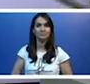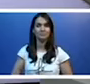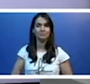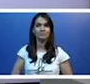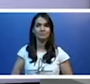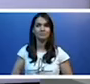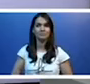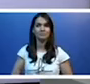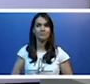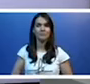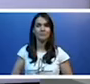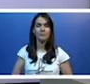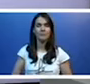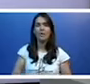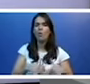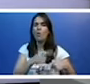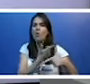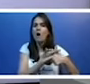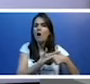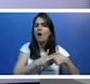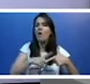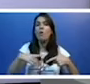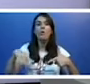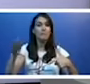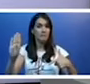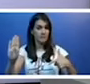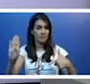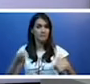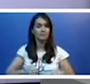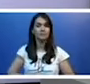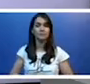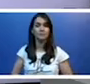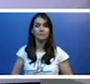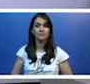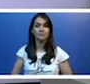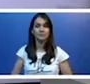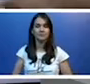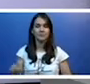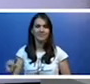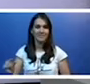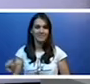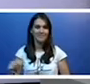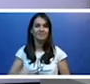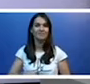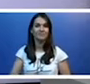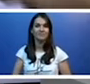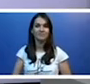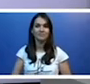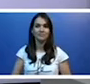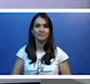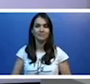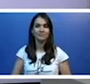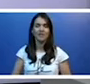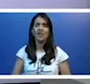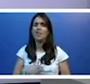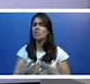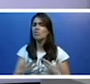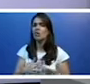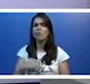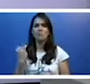é vamos encontrar aqui o ângulo do vértice B tá que é esse aqui poderia começar com esse que não faz